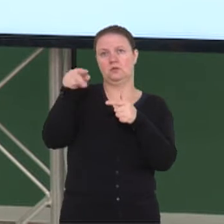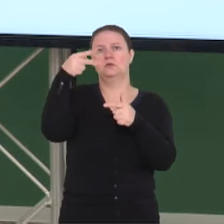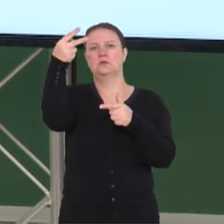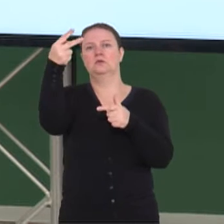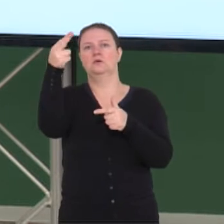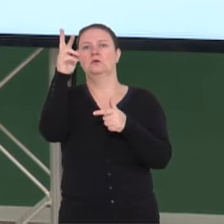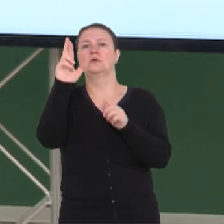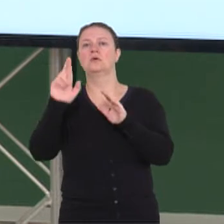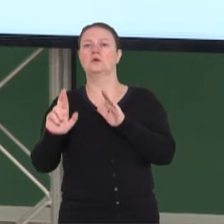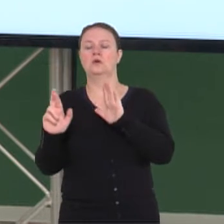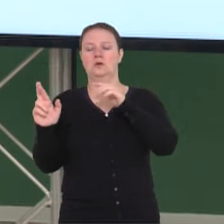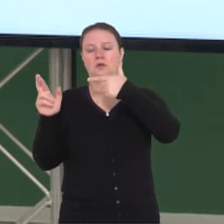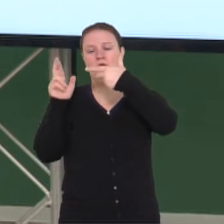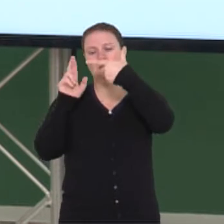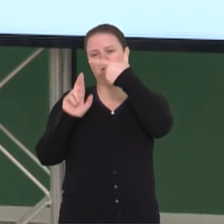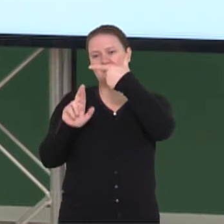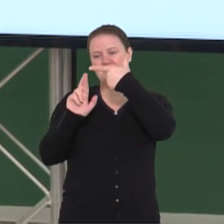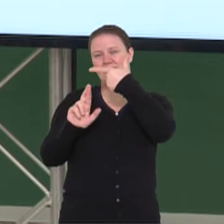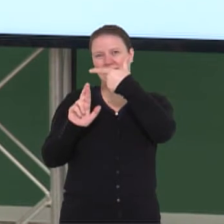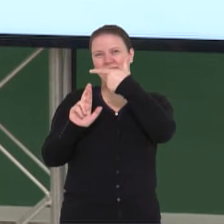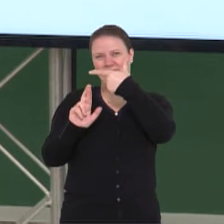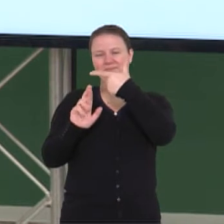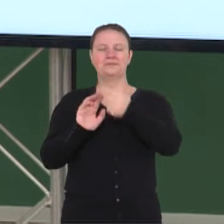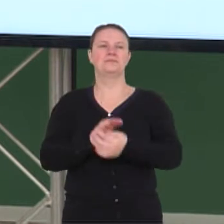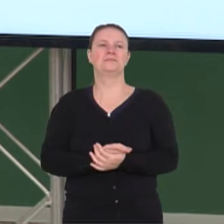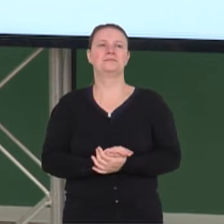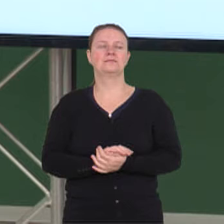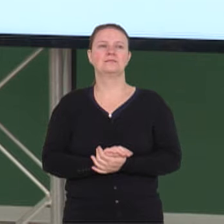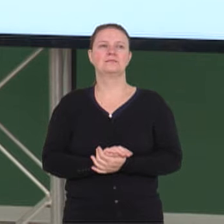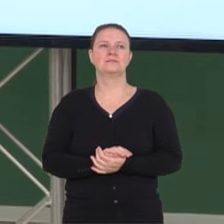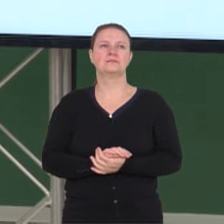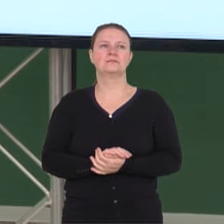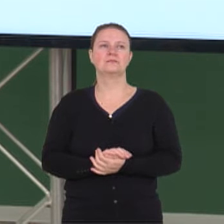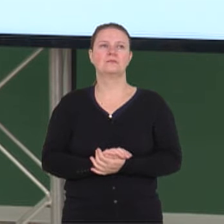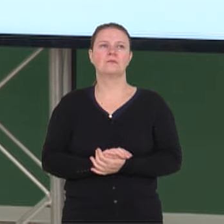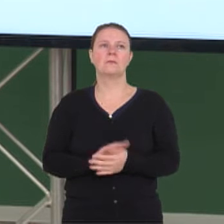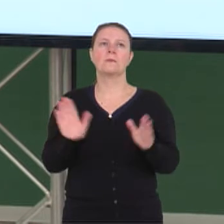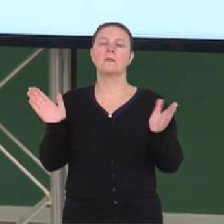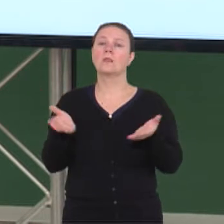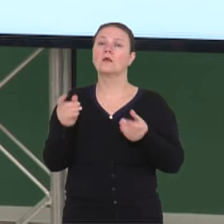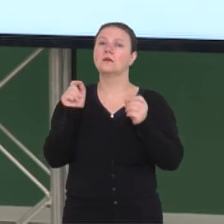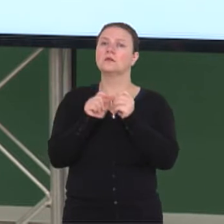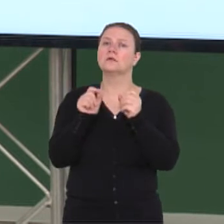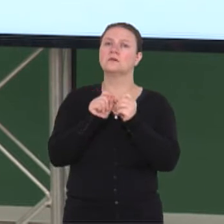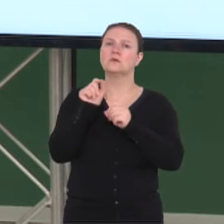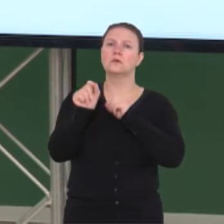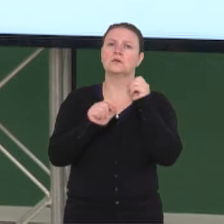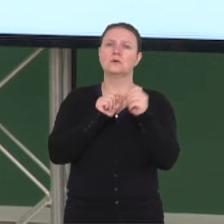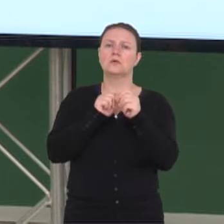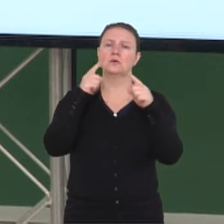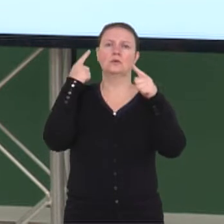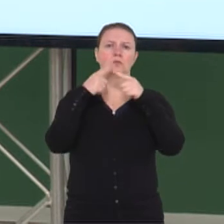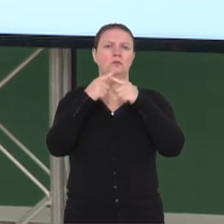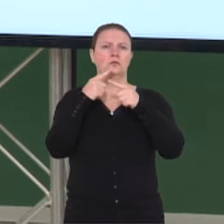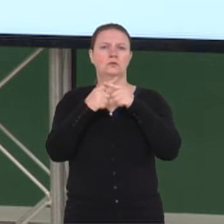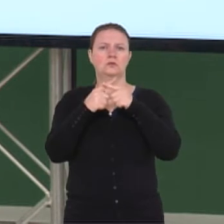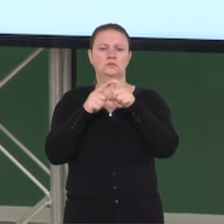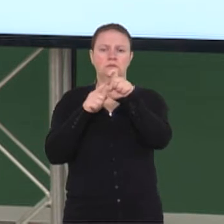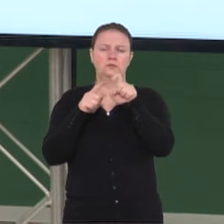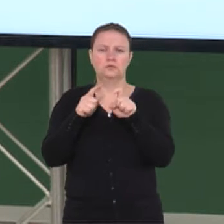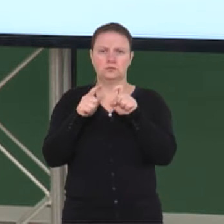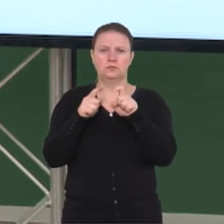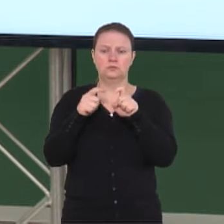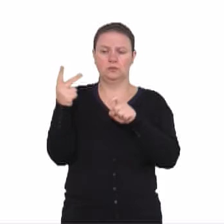resultado, eu vou ter o x. X ao cubo dividido por x ao quadrado, x. Agora o que eu faço? Multiplico esse x pelos